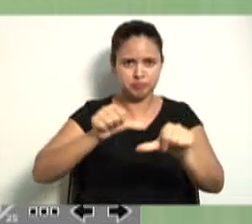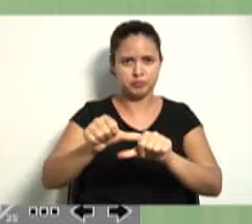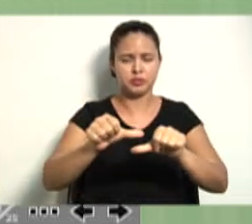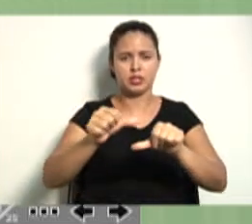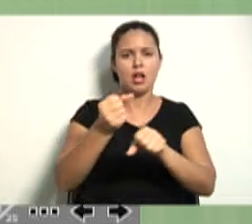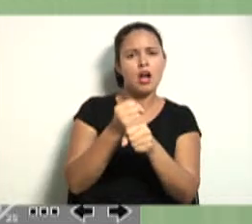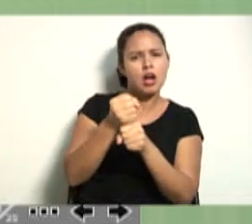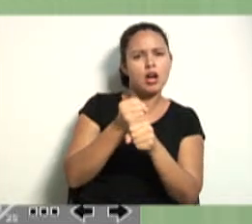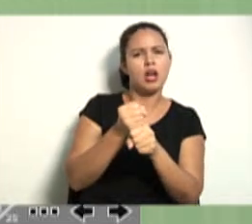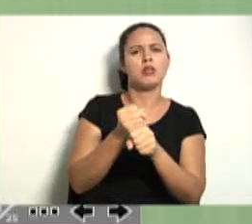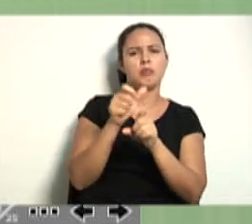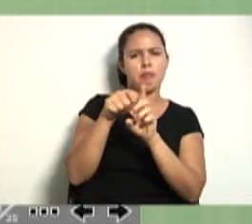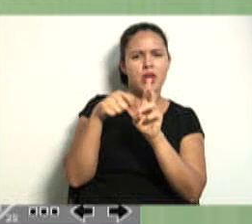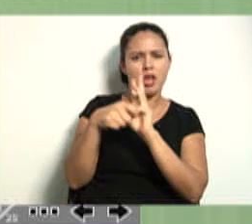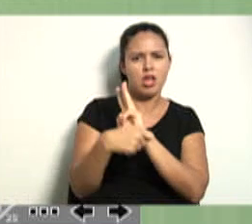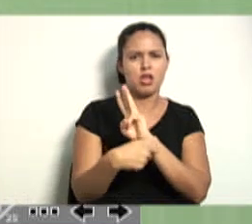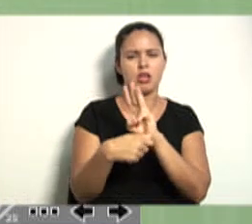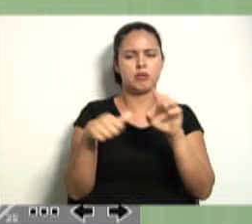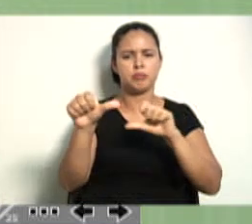do tempo.